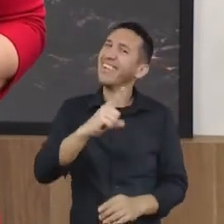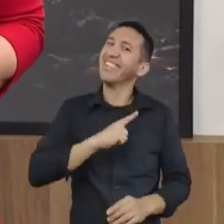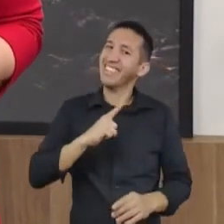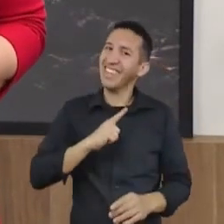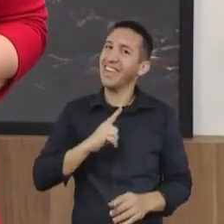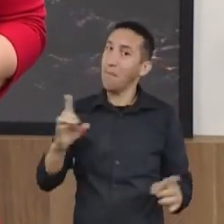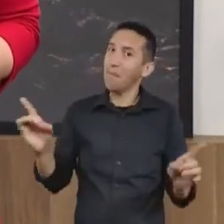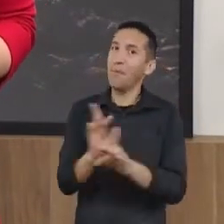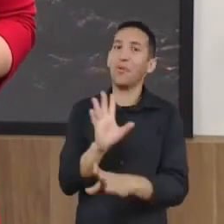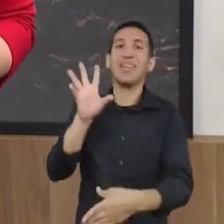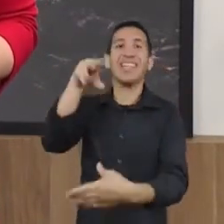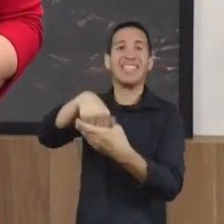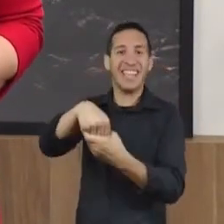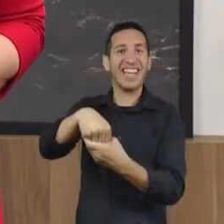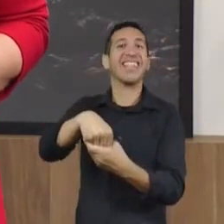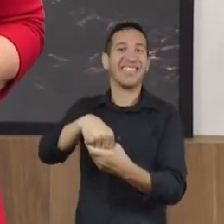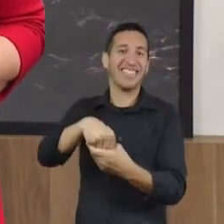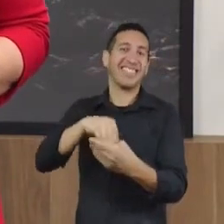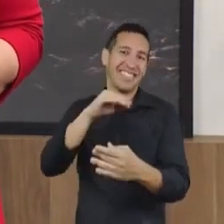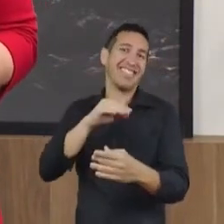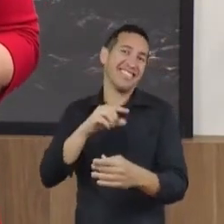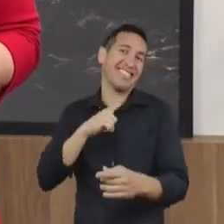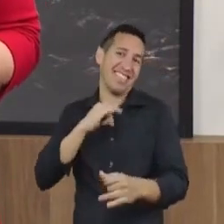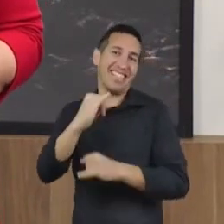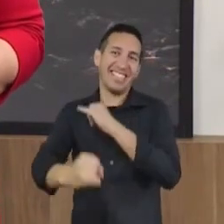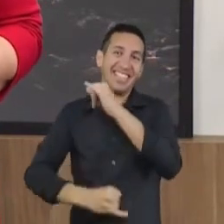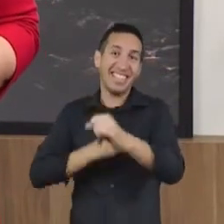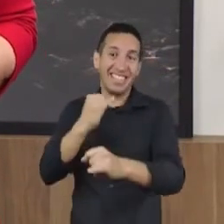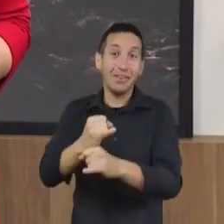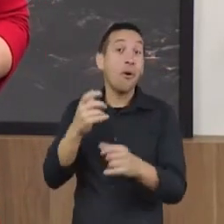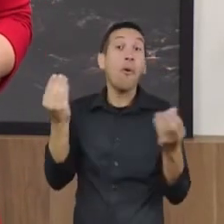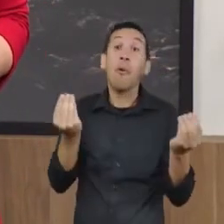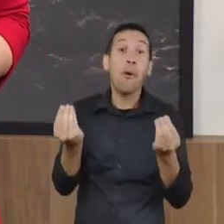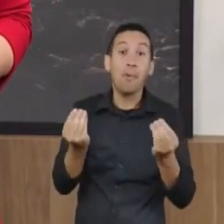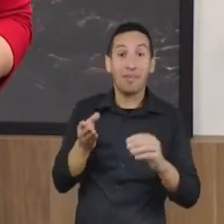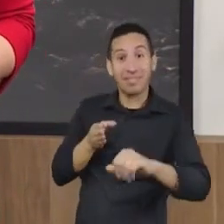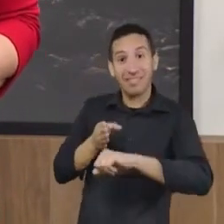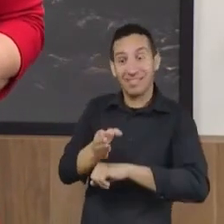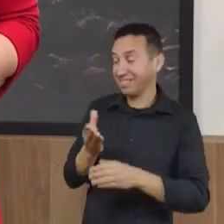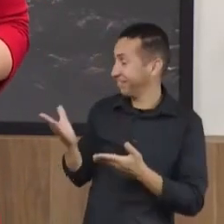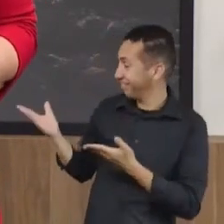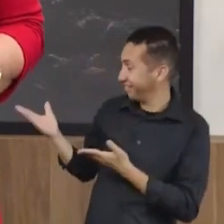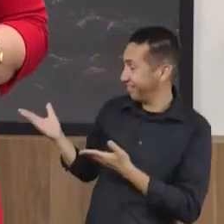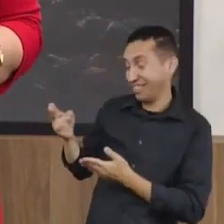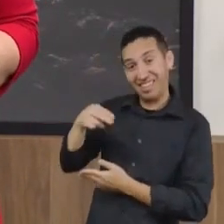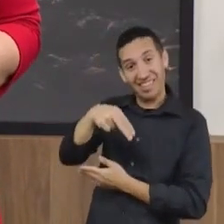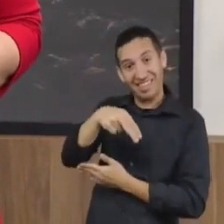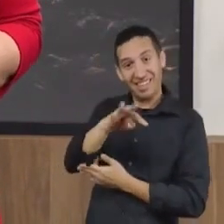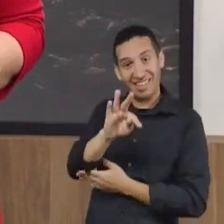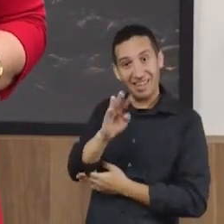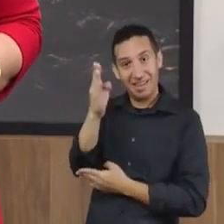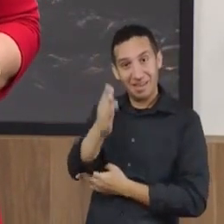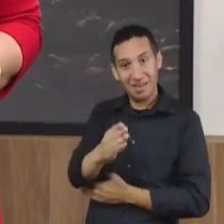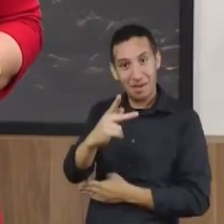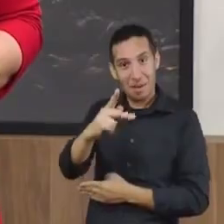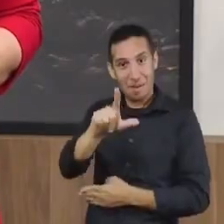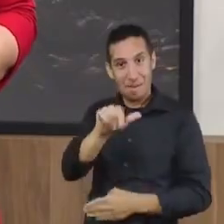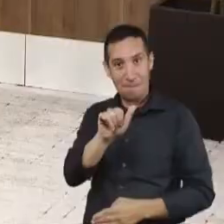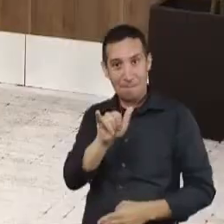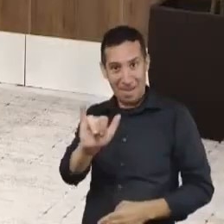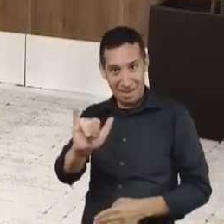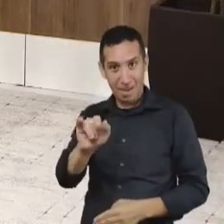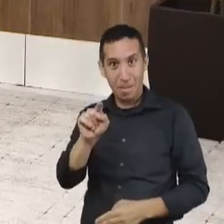estão na internet é só entrar no NT play.com entra no np.com e recupera o que você perdeu